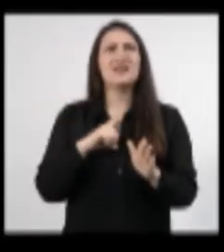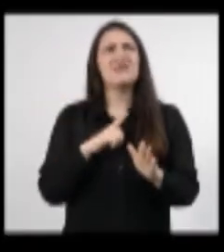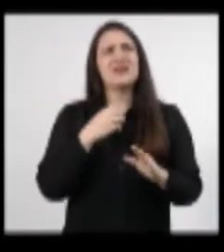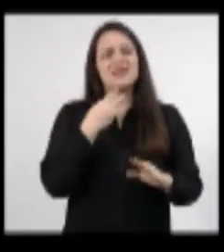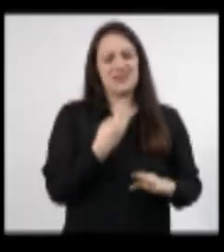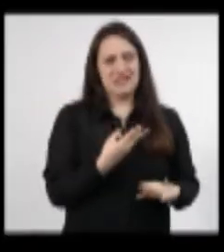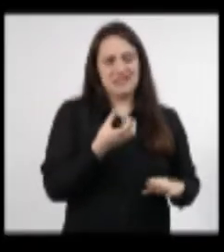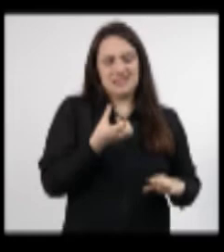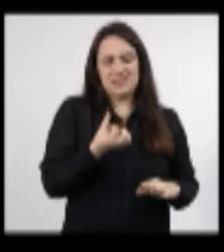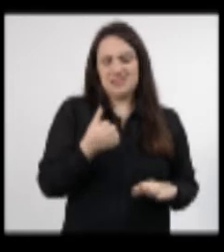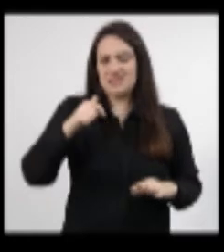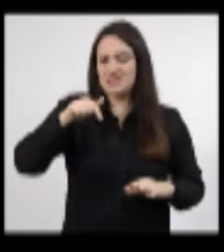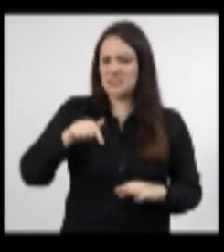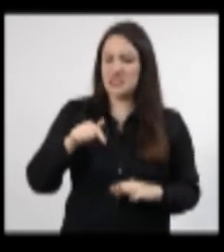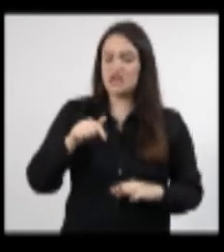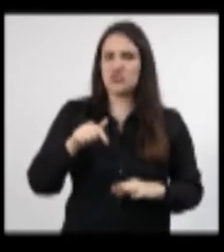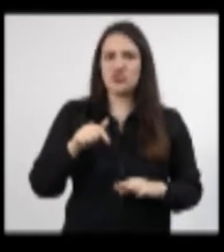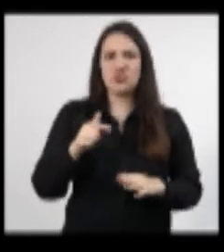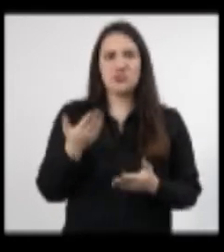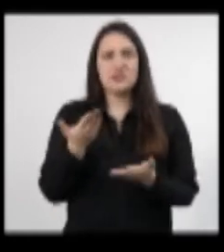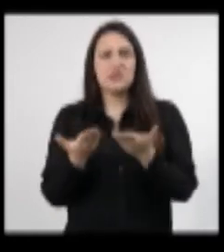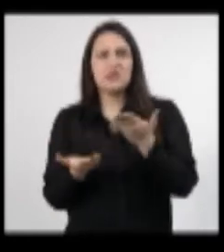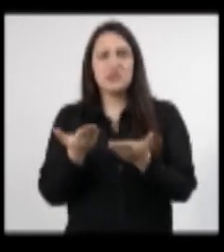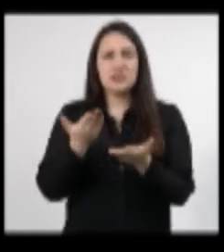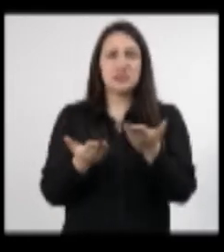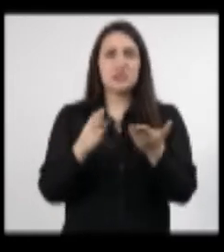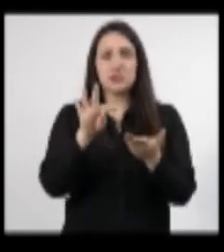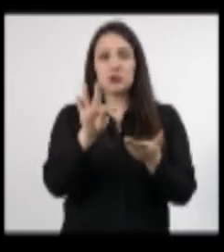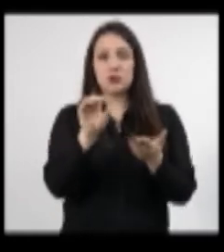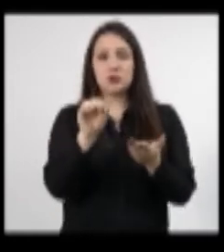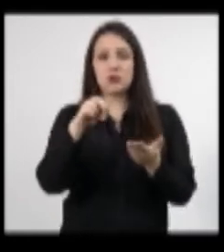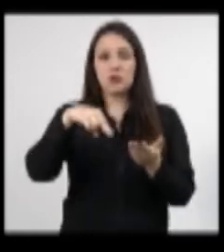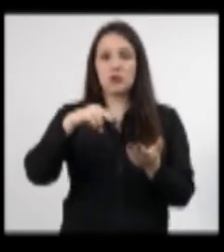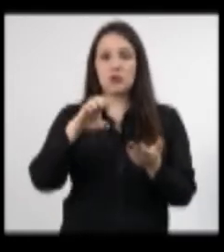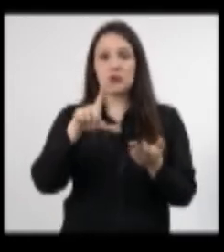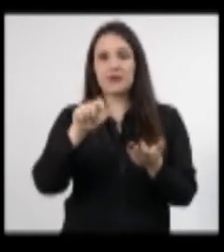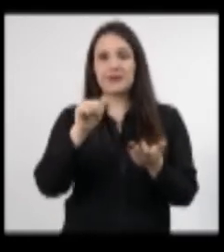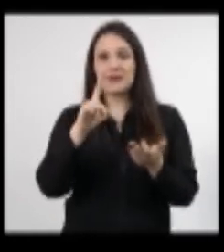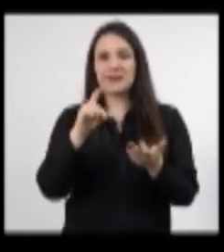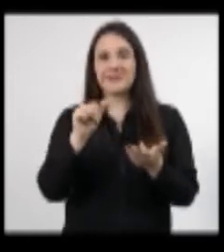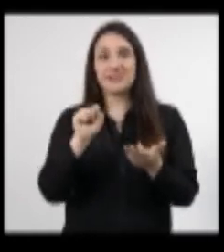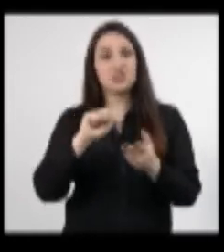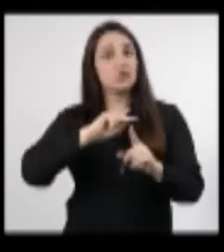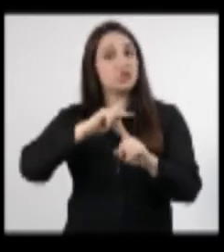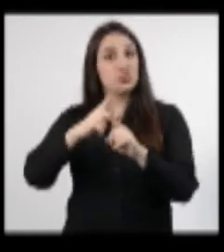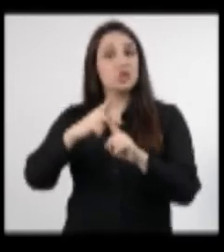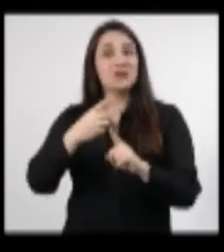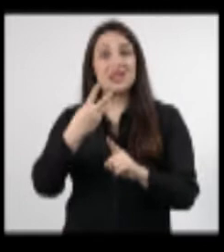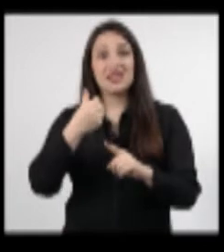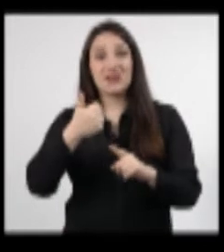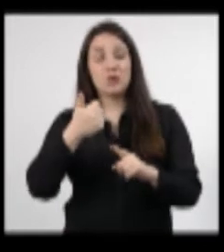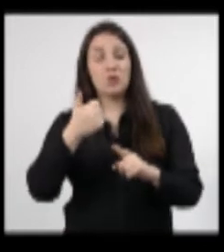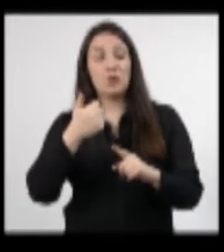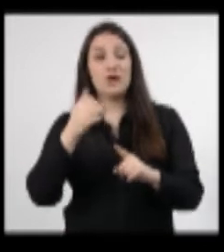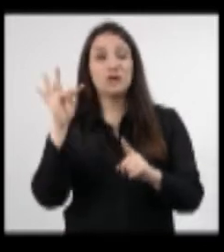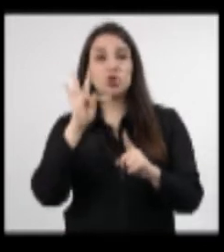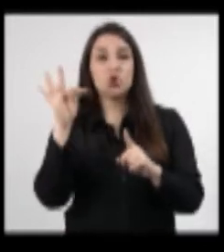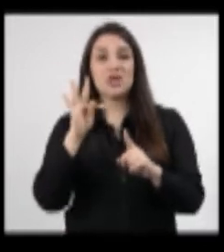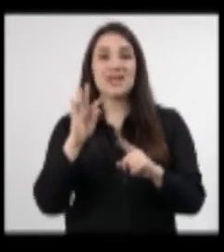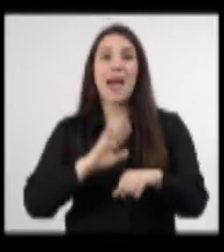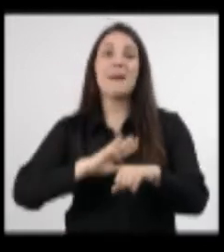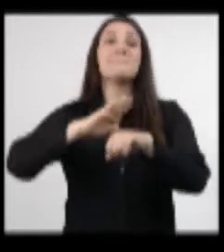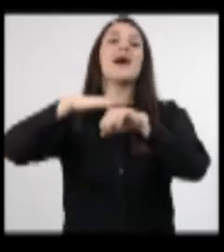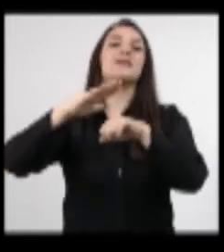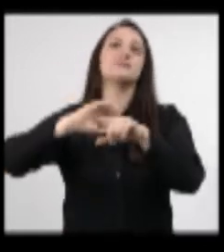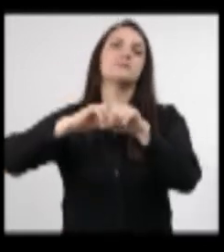de 367 toneladas, ou seja, 31 toneladas a mais que em 2018, pois